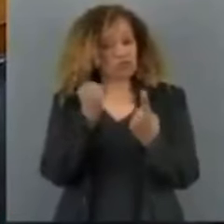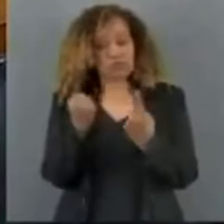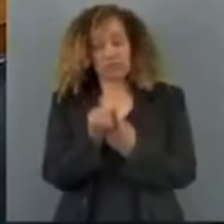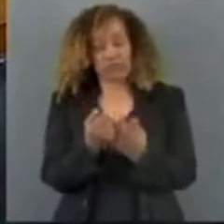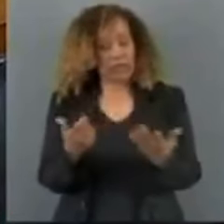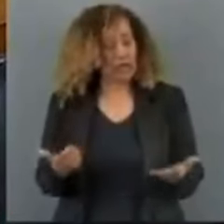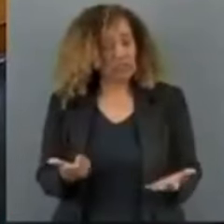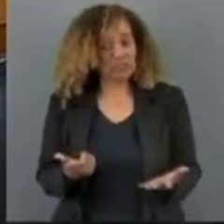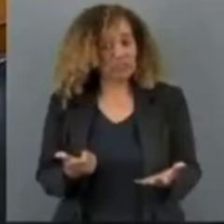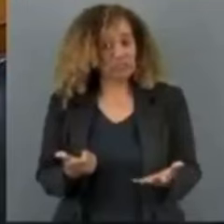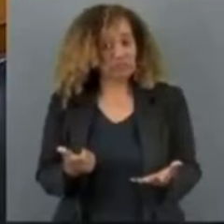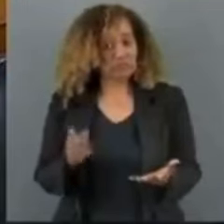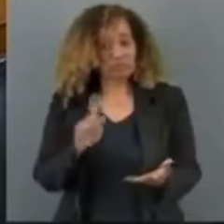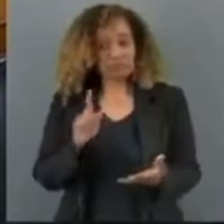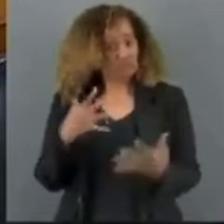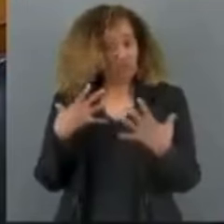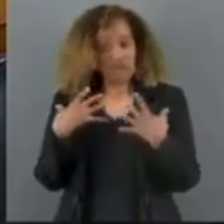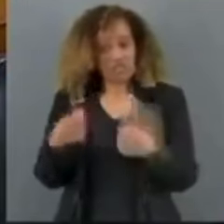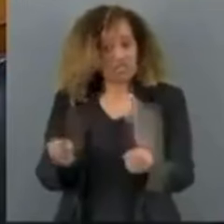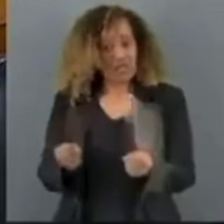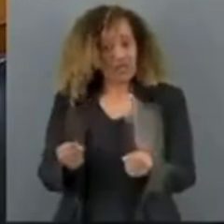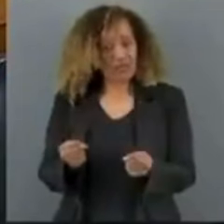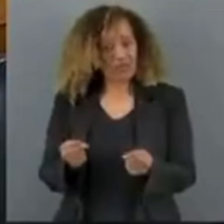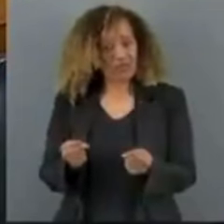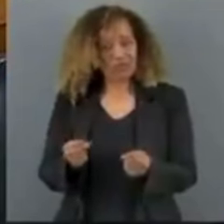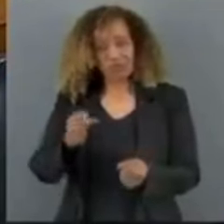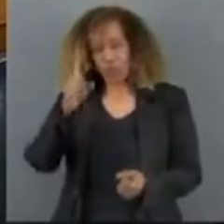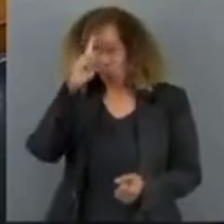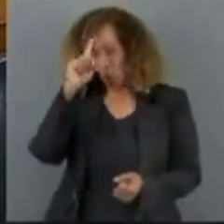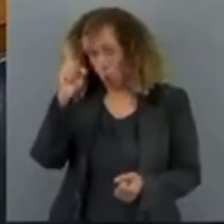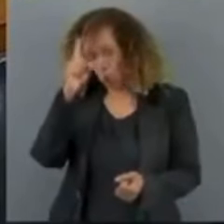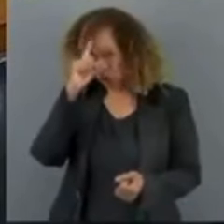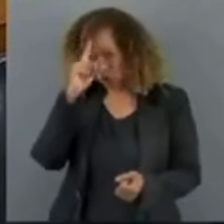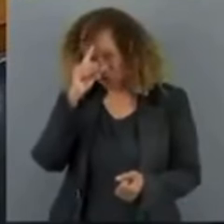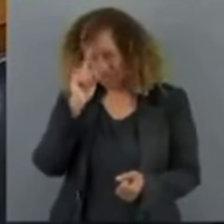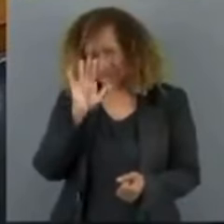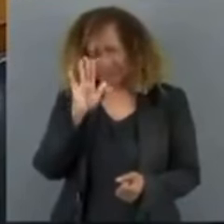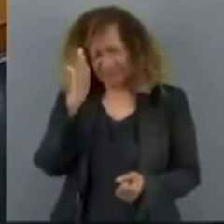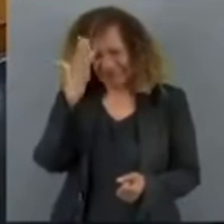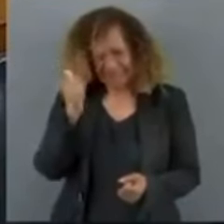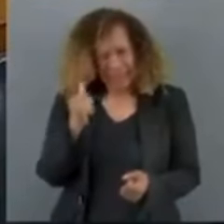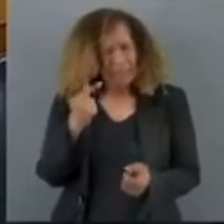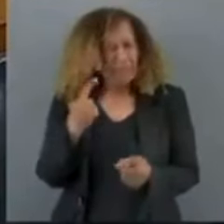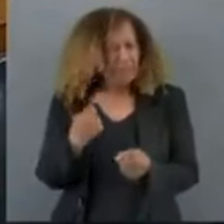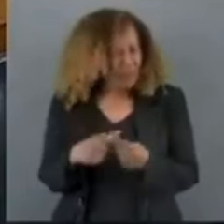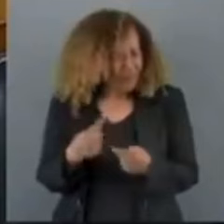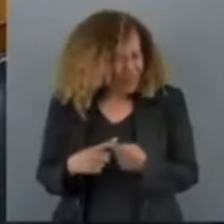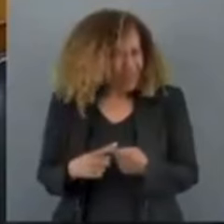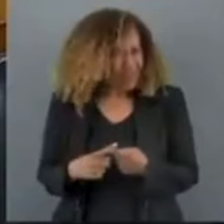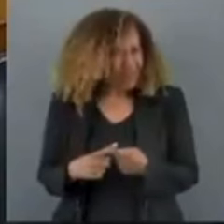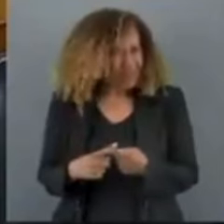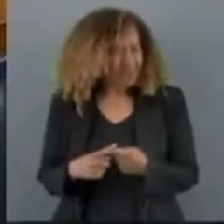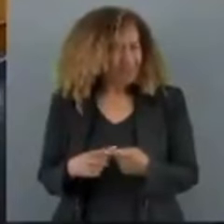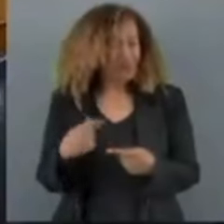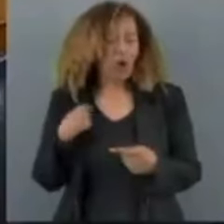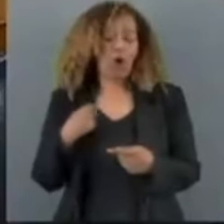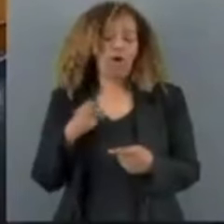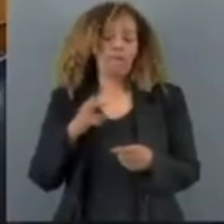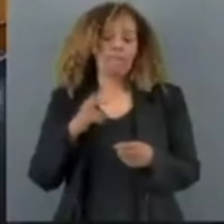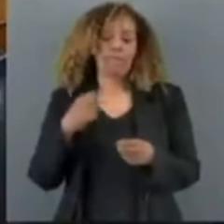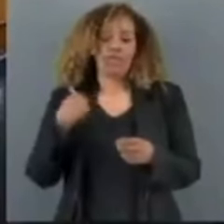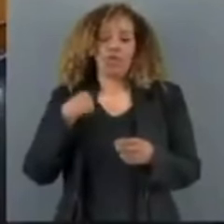Nos foi negado e nos é negado todos os dias. Sabe por quê? Veja, eu uso